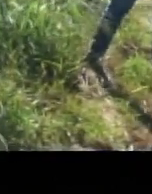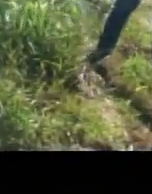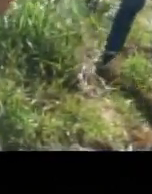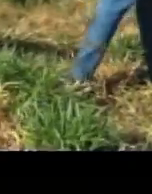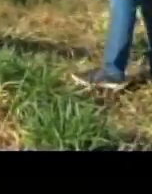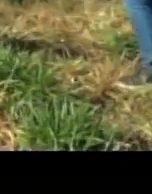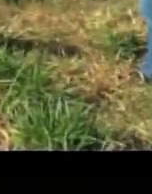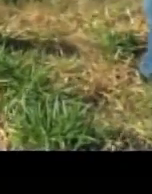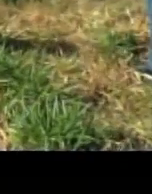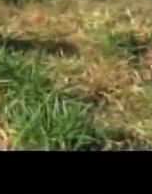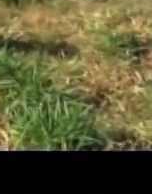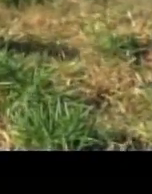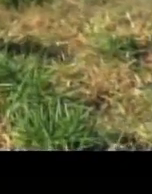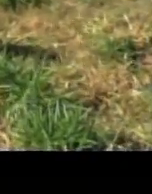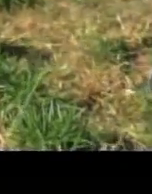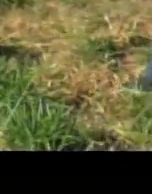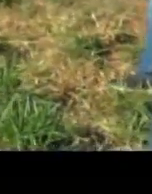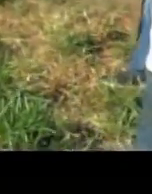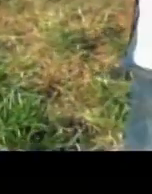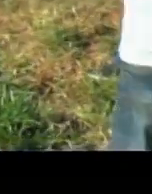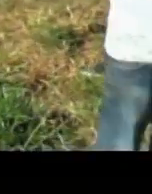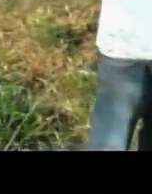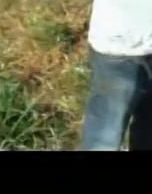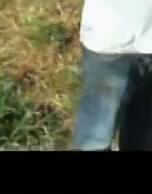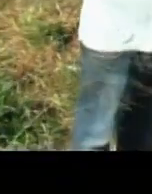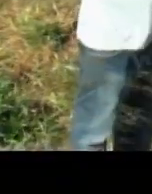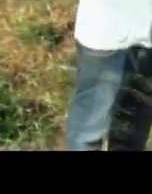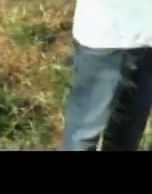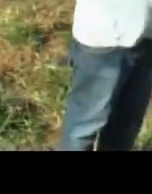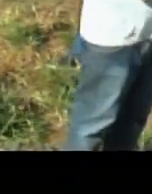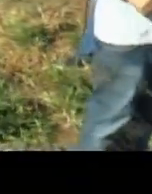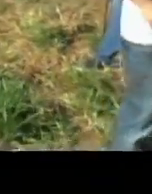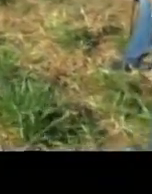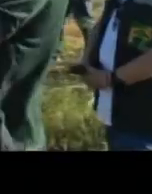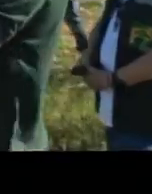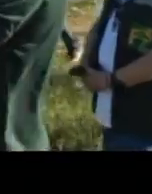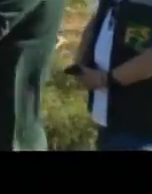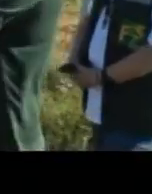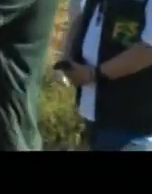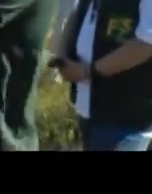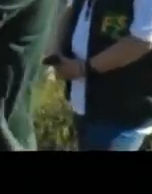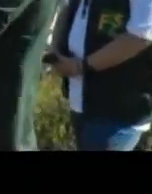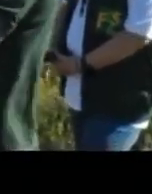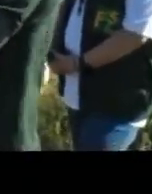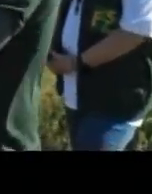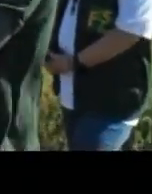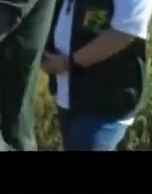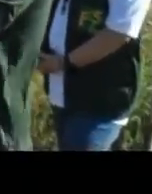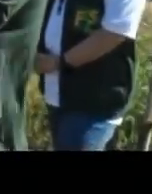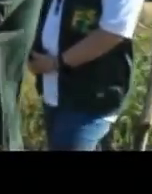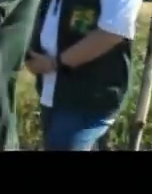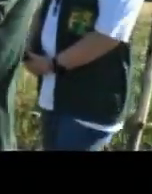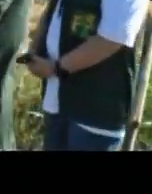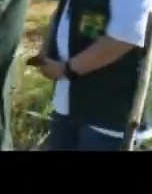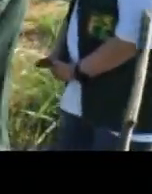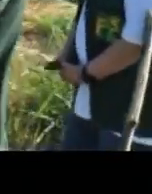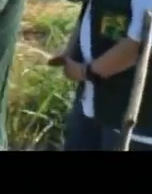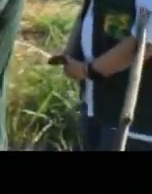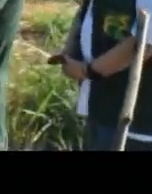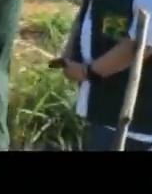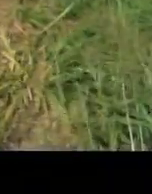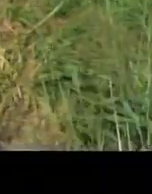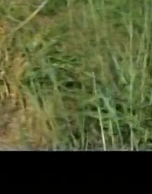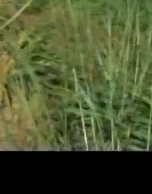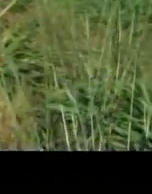área, representantes da AMA, Associação dos Amigos dos Mananciais, e secretarias estadual e municipal de meio